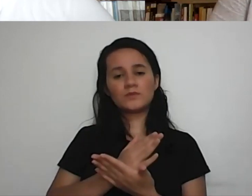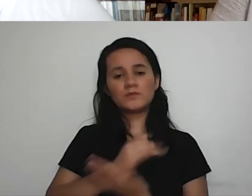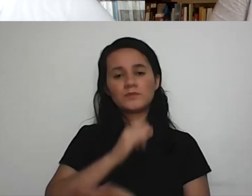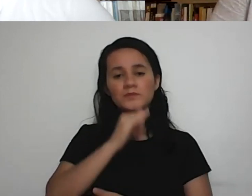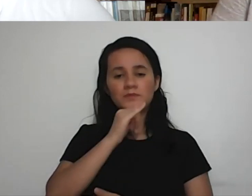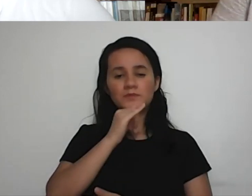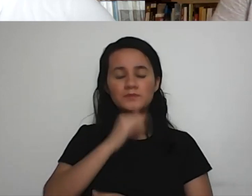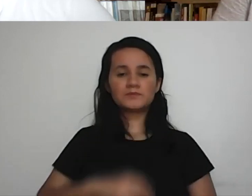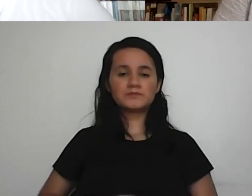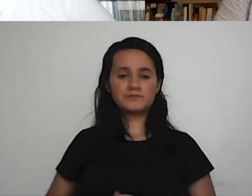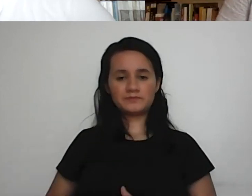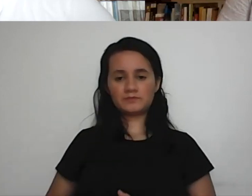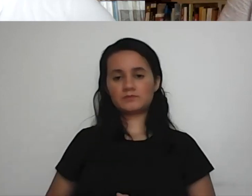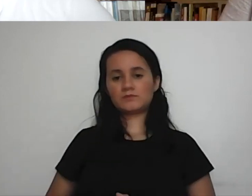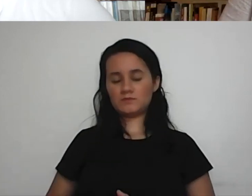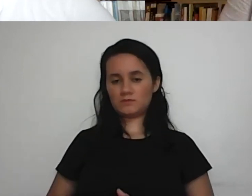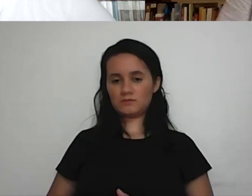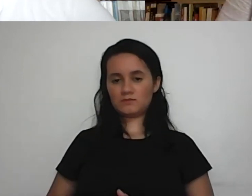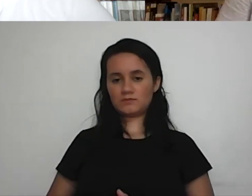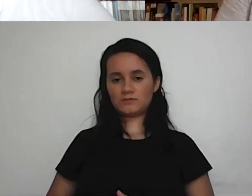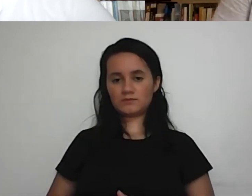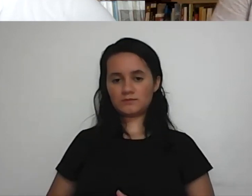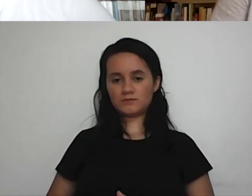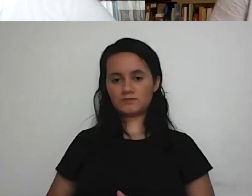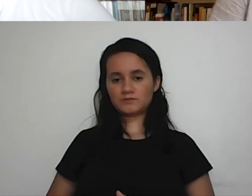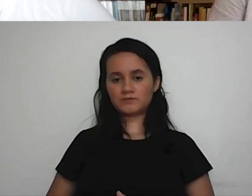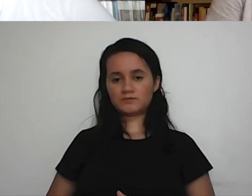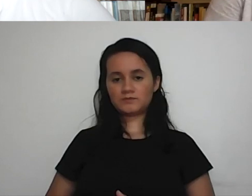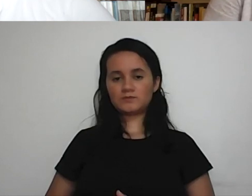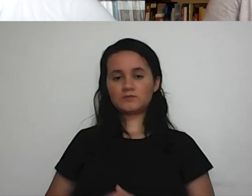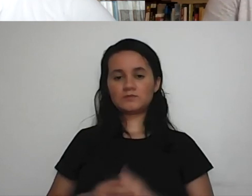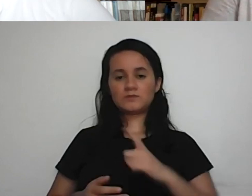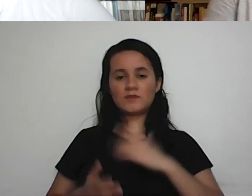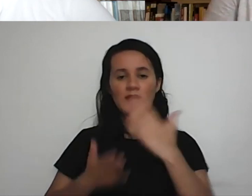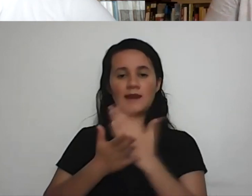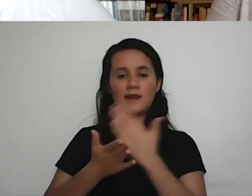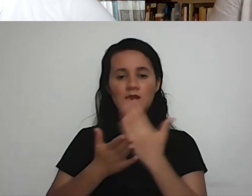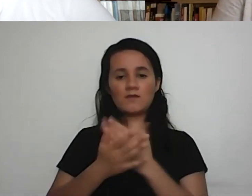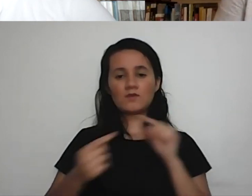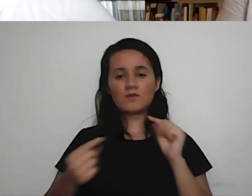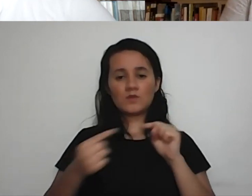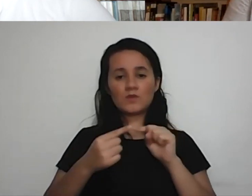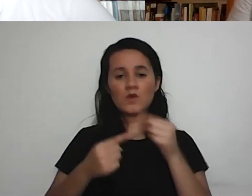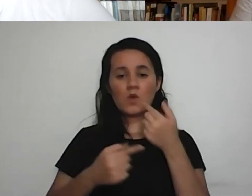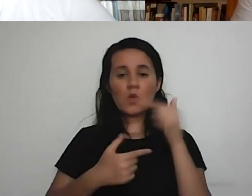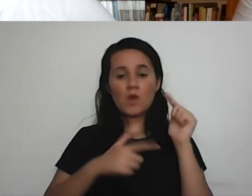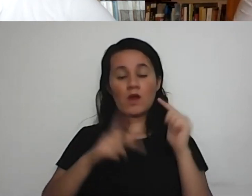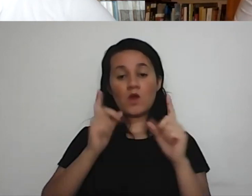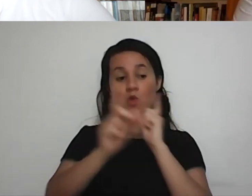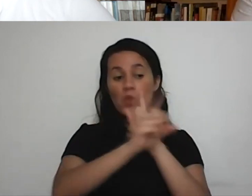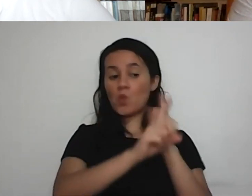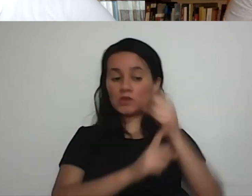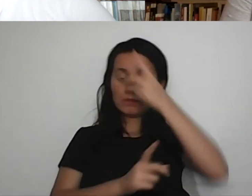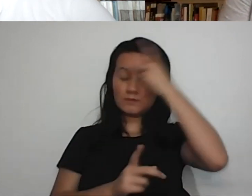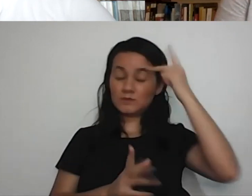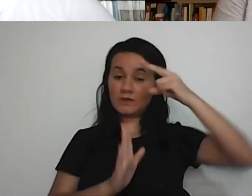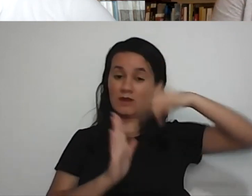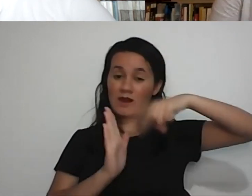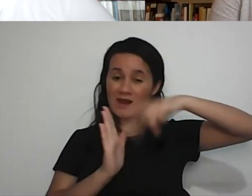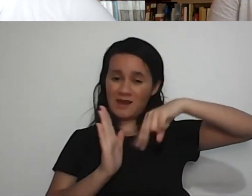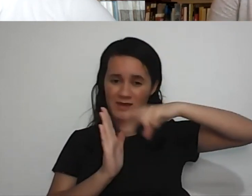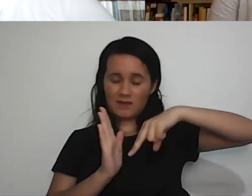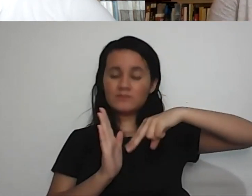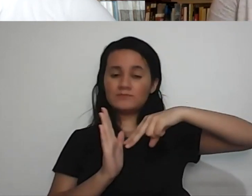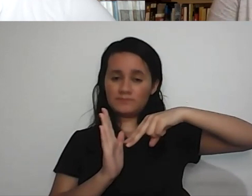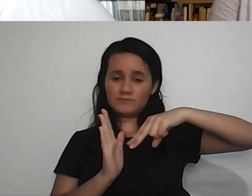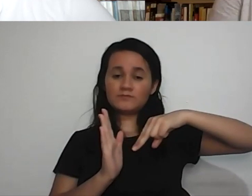livros que estão ligados a nichos específicos, né, que acabam encontrando os seus leitores, né,